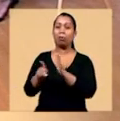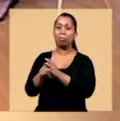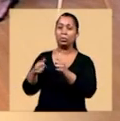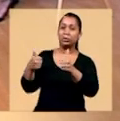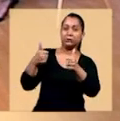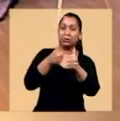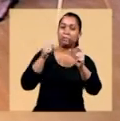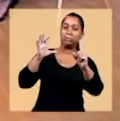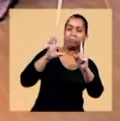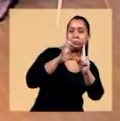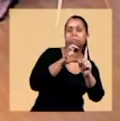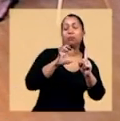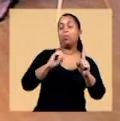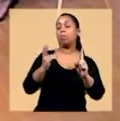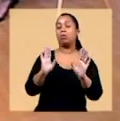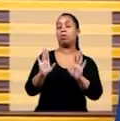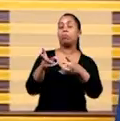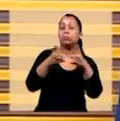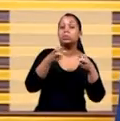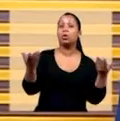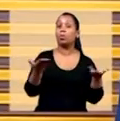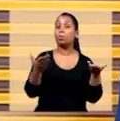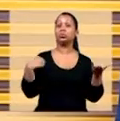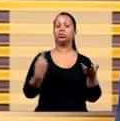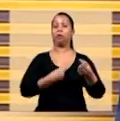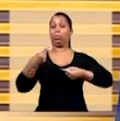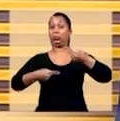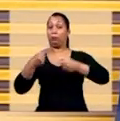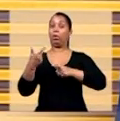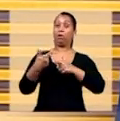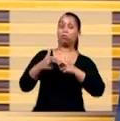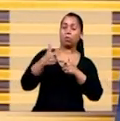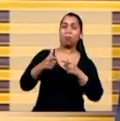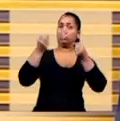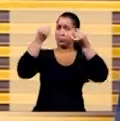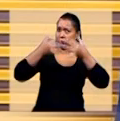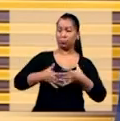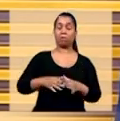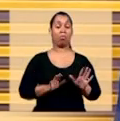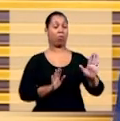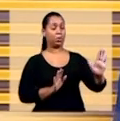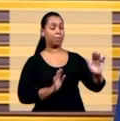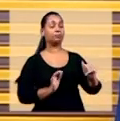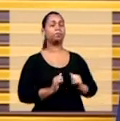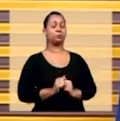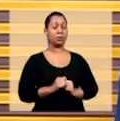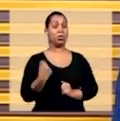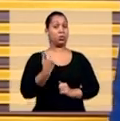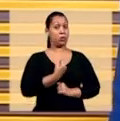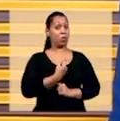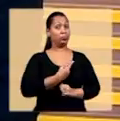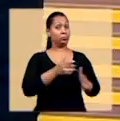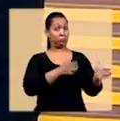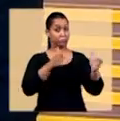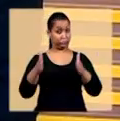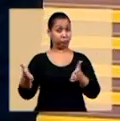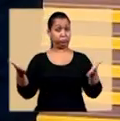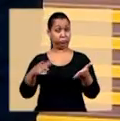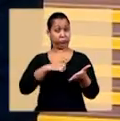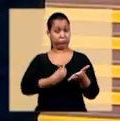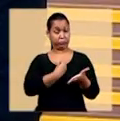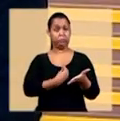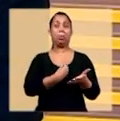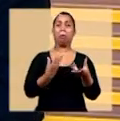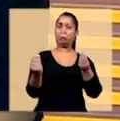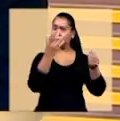assédio moral ou não? O que a gente vê agora é que a gente debate o problema e fala sobre ele. Olha, mesmo a gente estando na época que